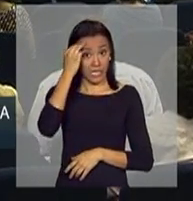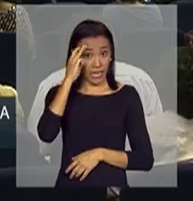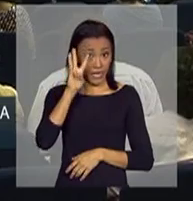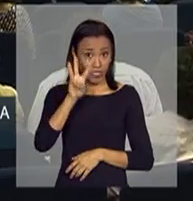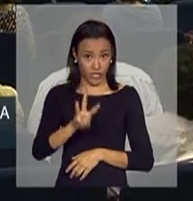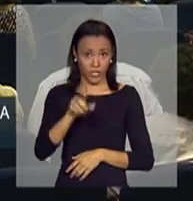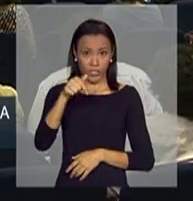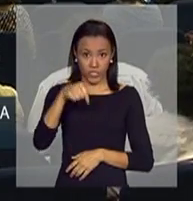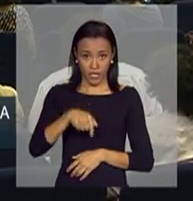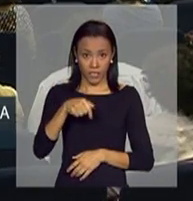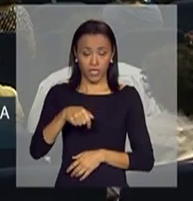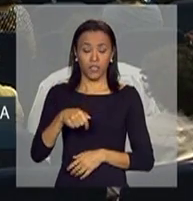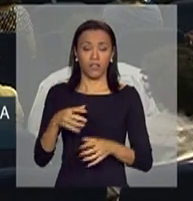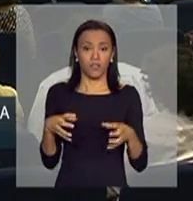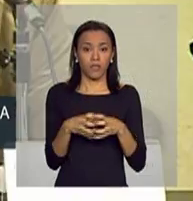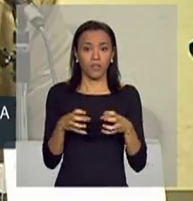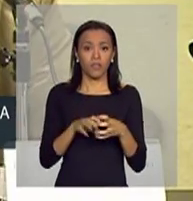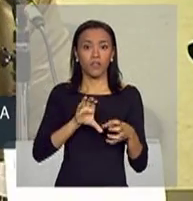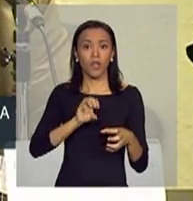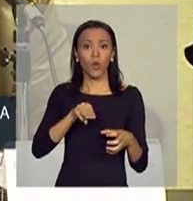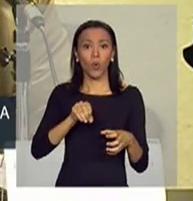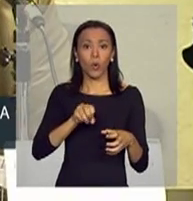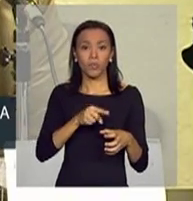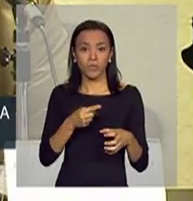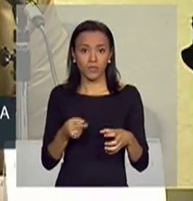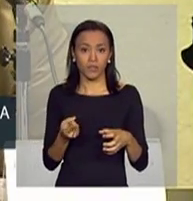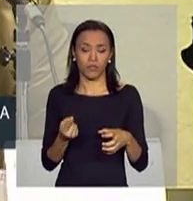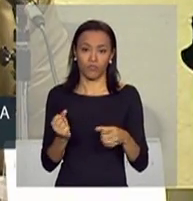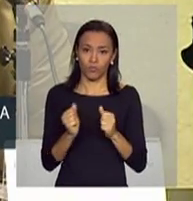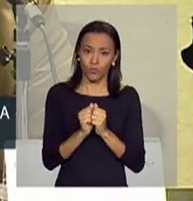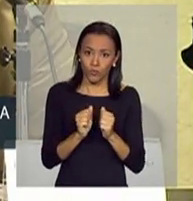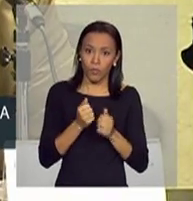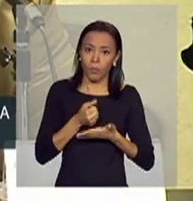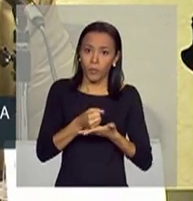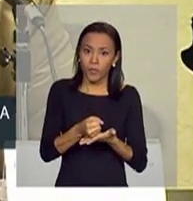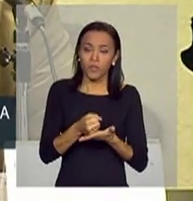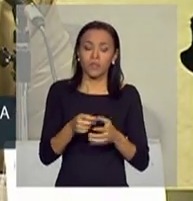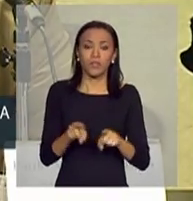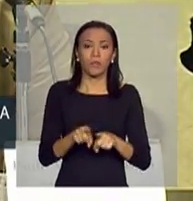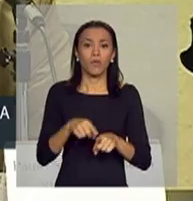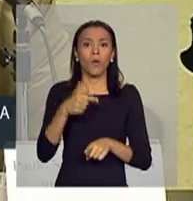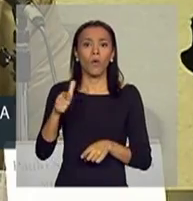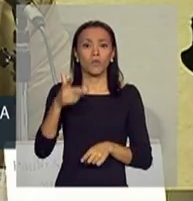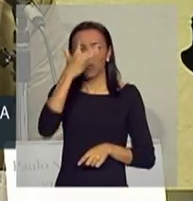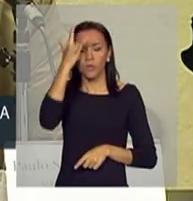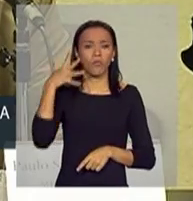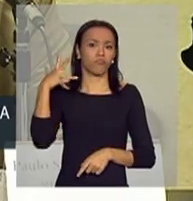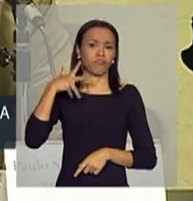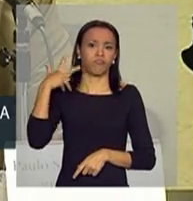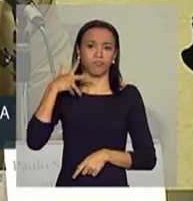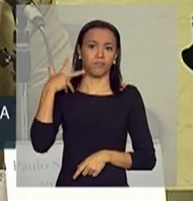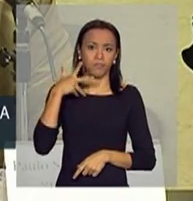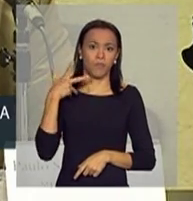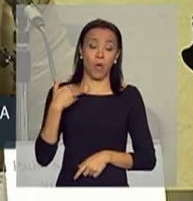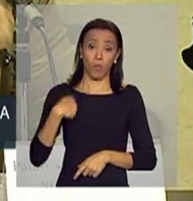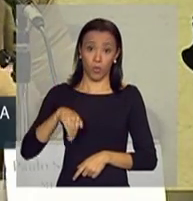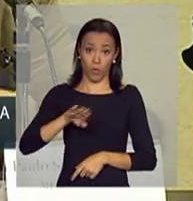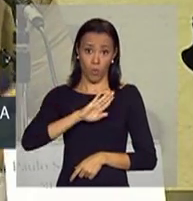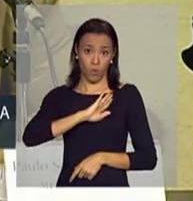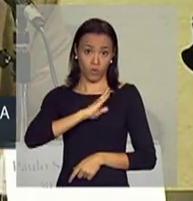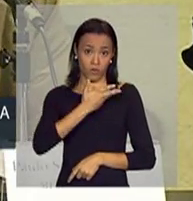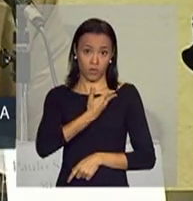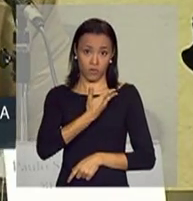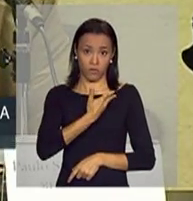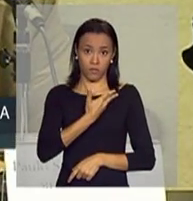Kelly Meregali, que está em algum lugar ali. Agora eu passaria a palavra para o nosso companheiro Américo